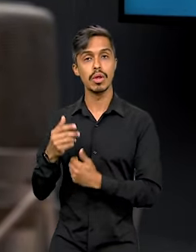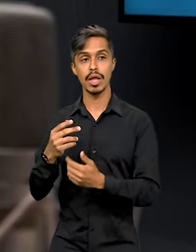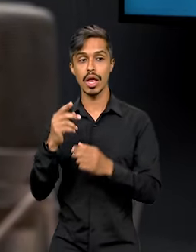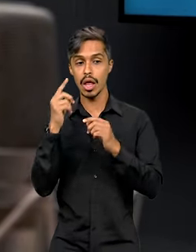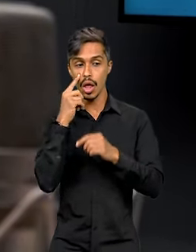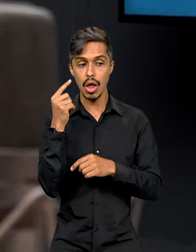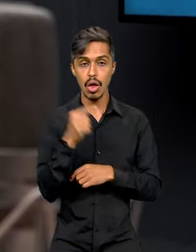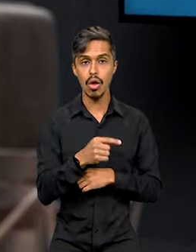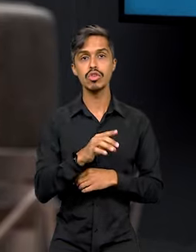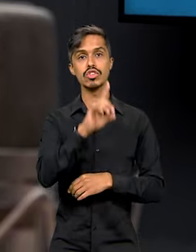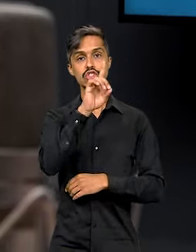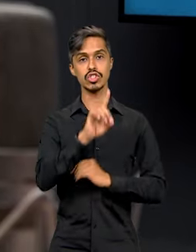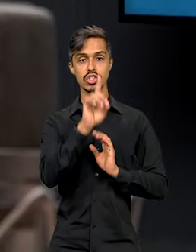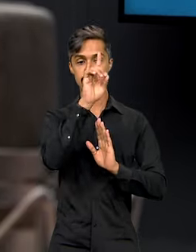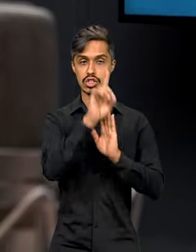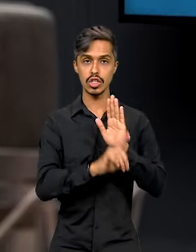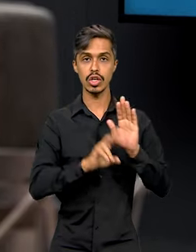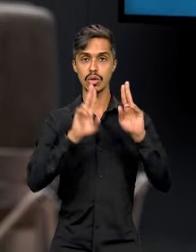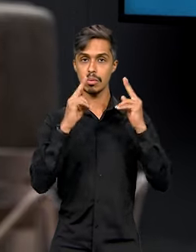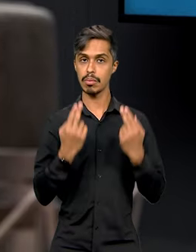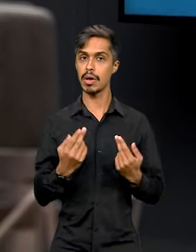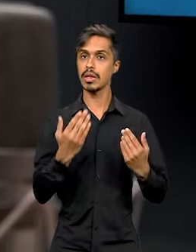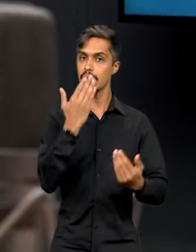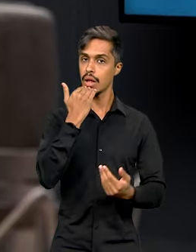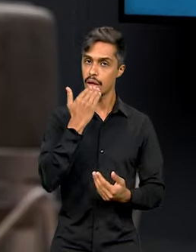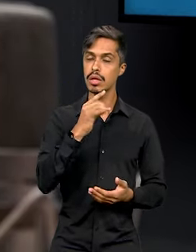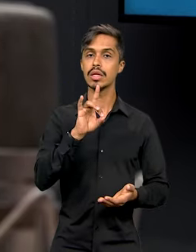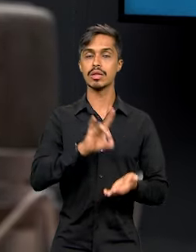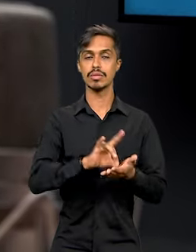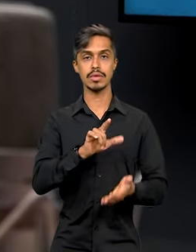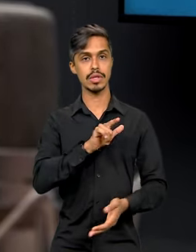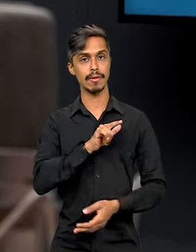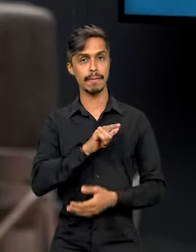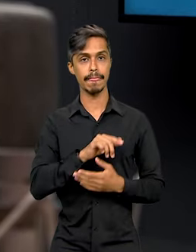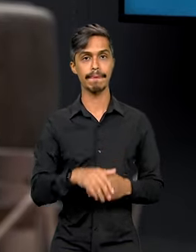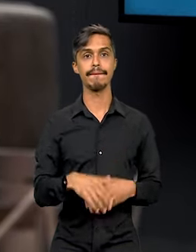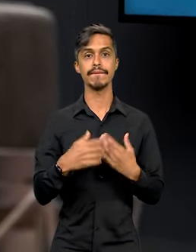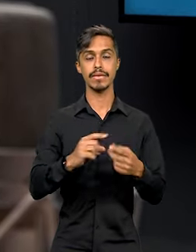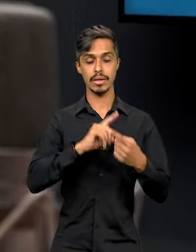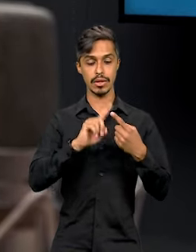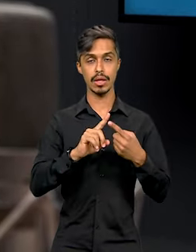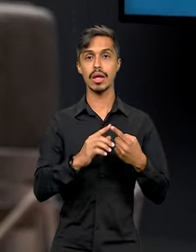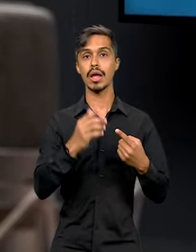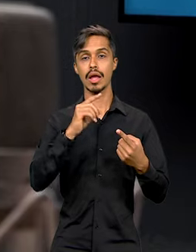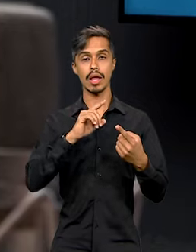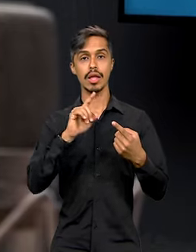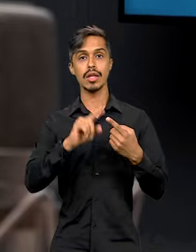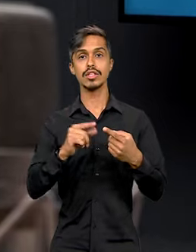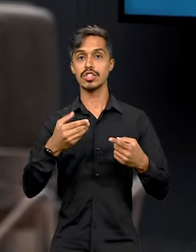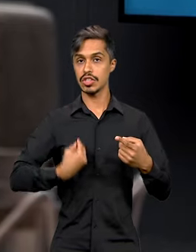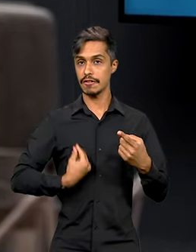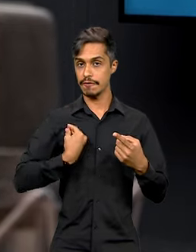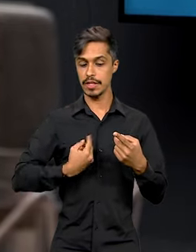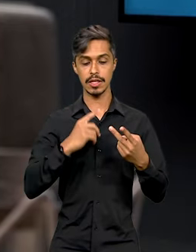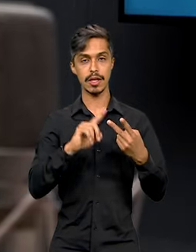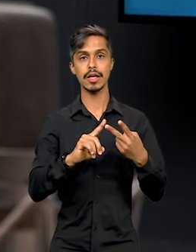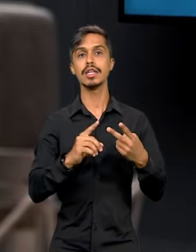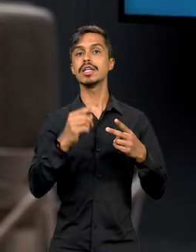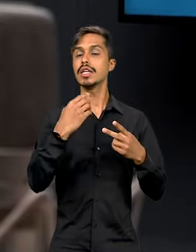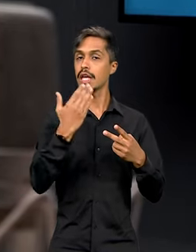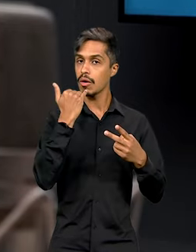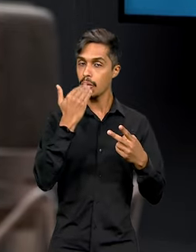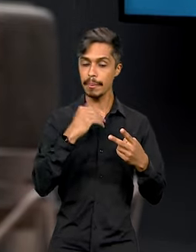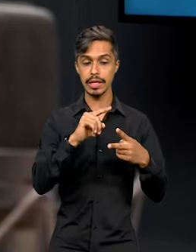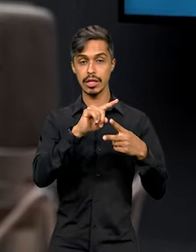do direo humano alimentação o primeiro direito como sabemos humano é viver e o segundo direito é alimentarnos para